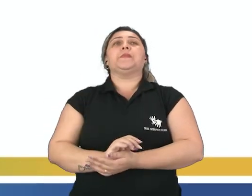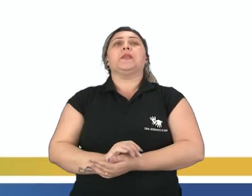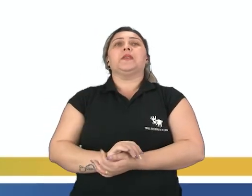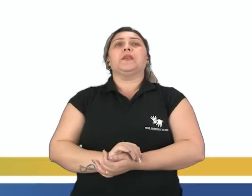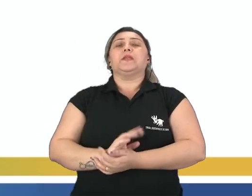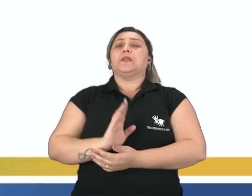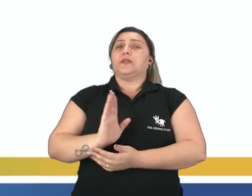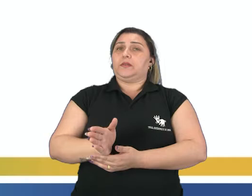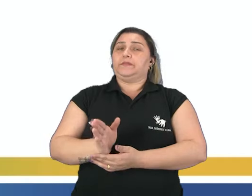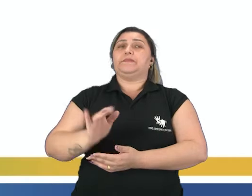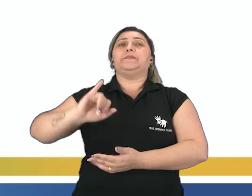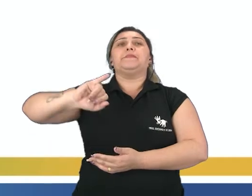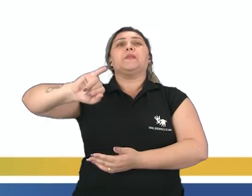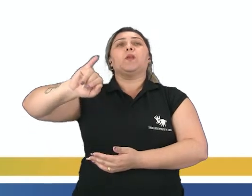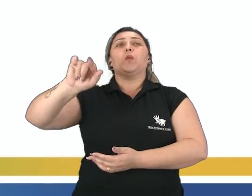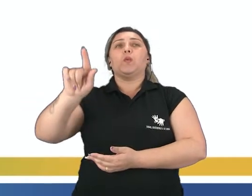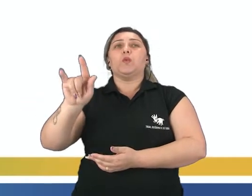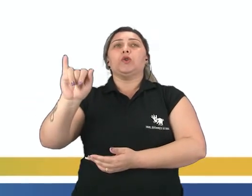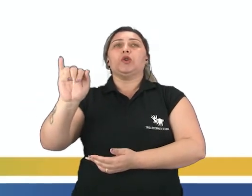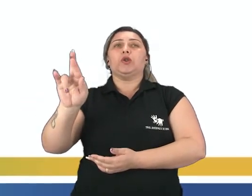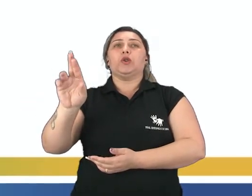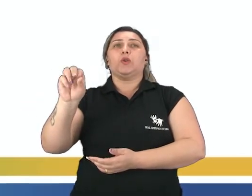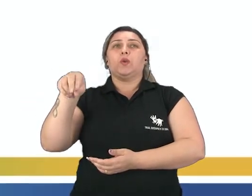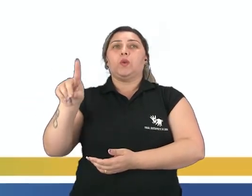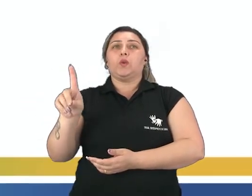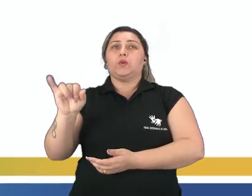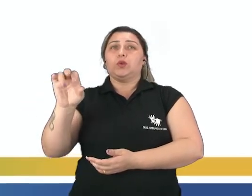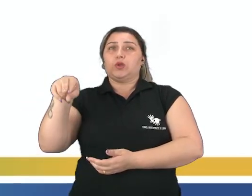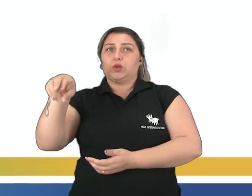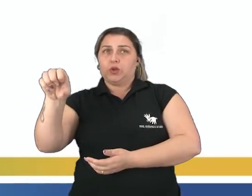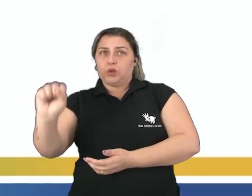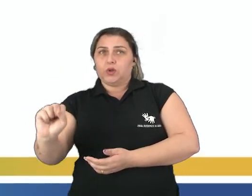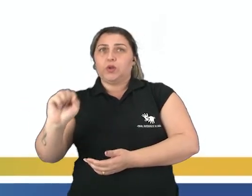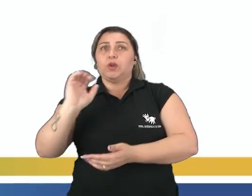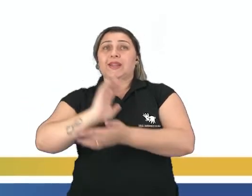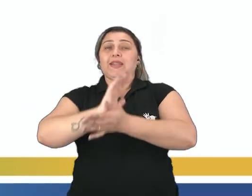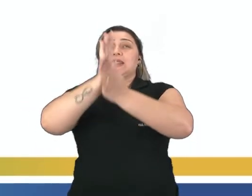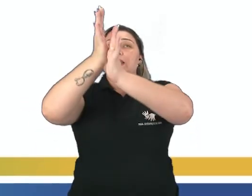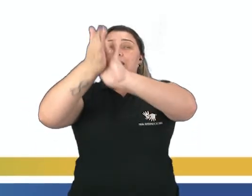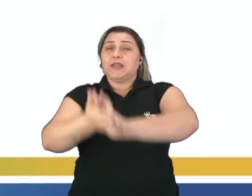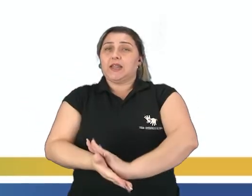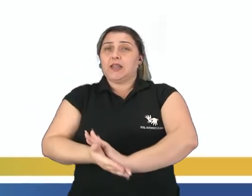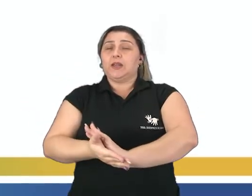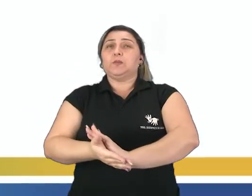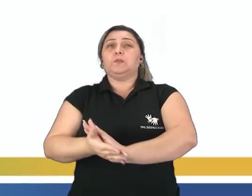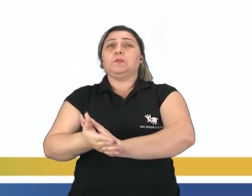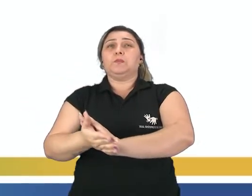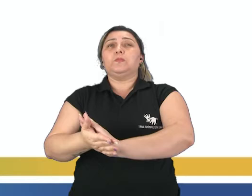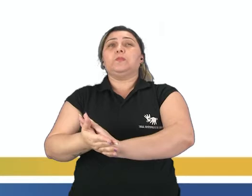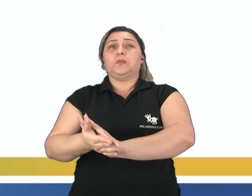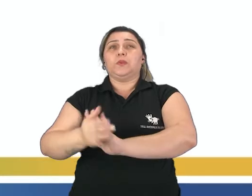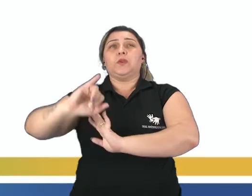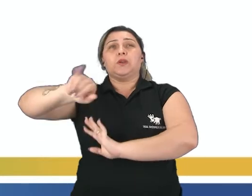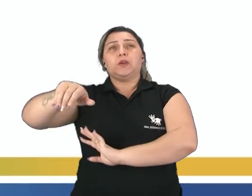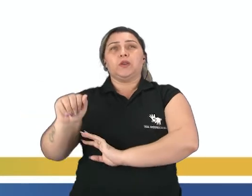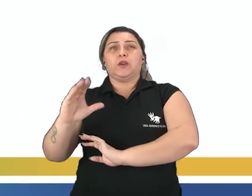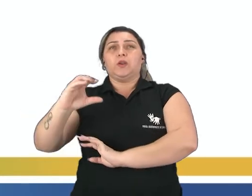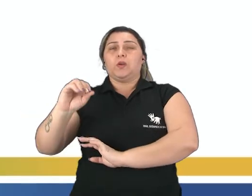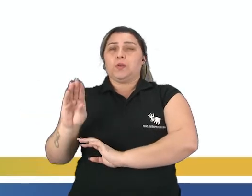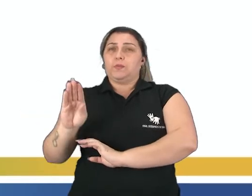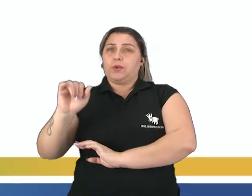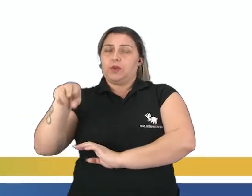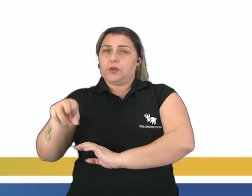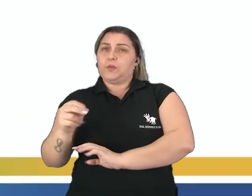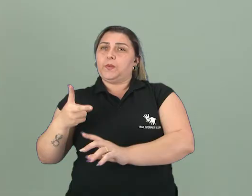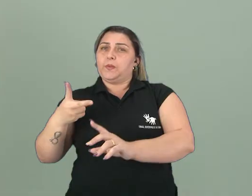mortas na guilhotina, que é um grande marco da Revolução Francesa, certo? Então a guilhotina, que é aquele instrumento utilizado